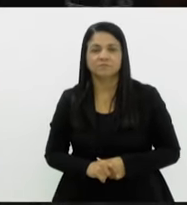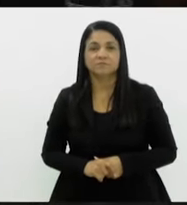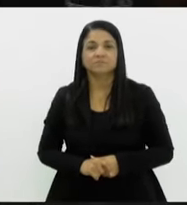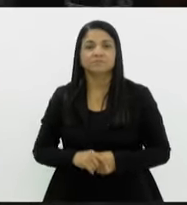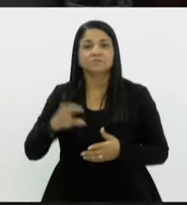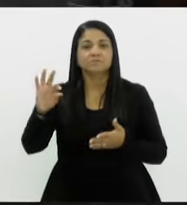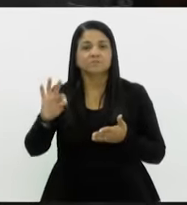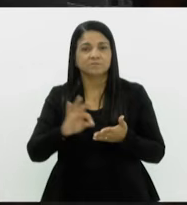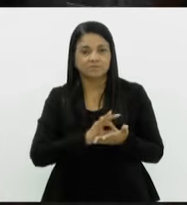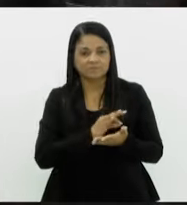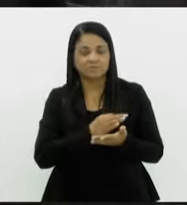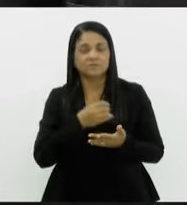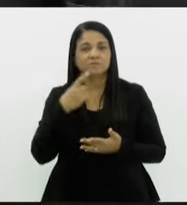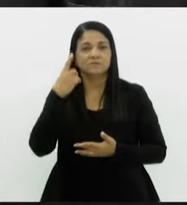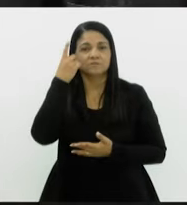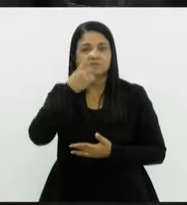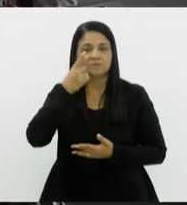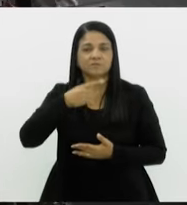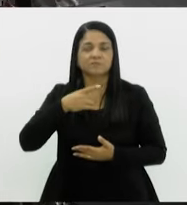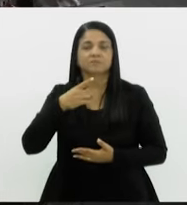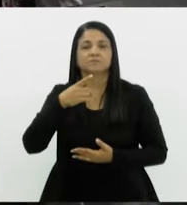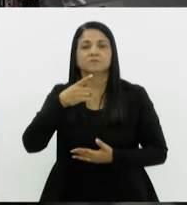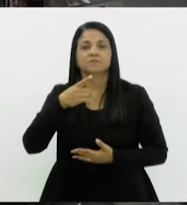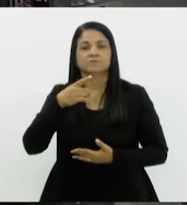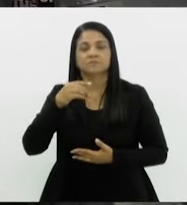Próximo orador inscrito, deputado André Correia.